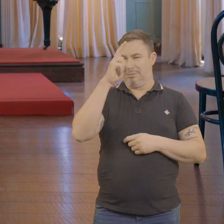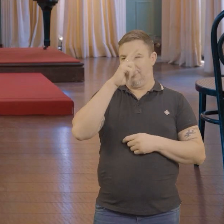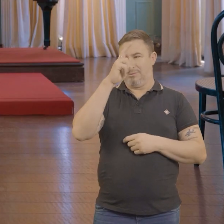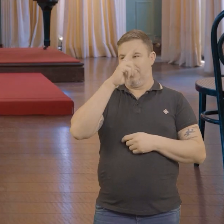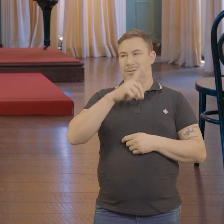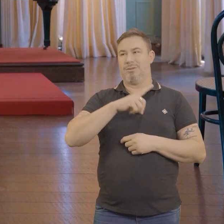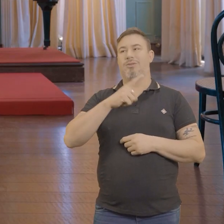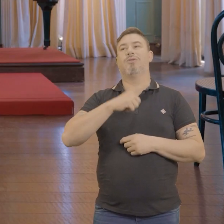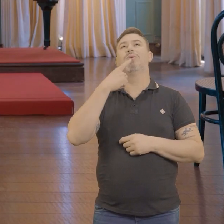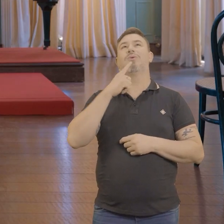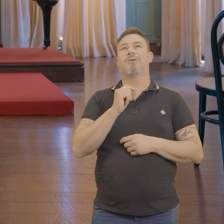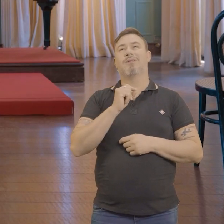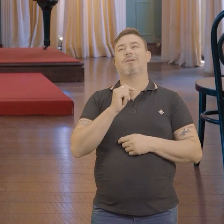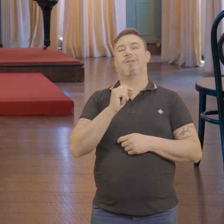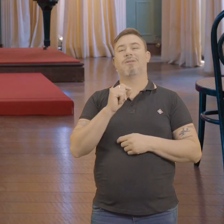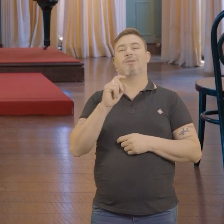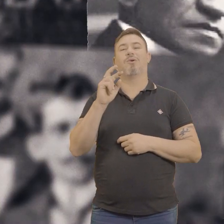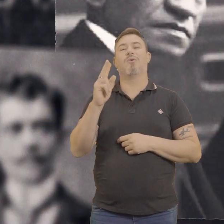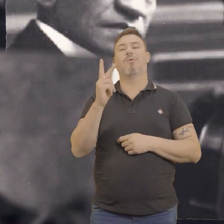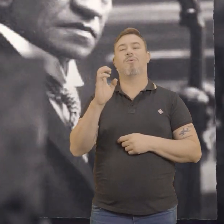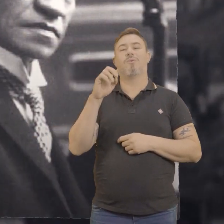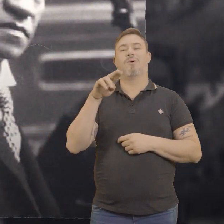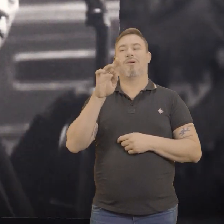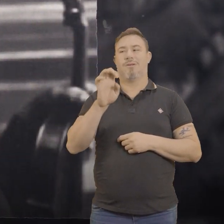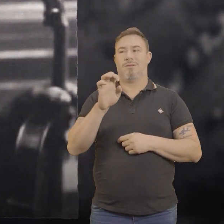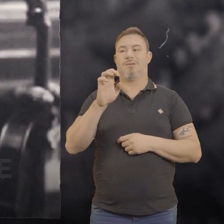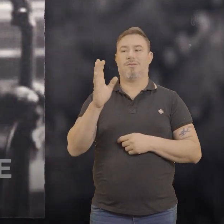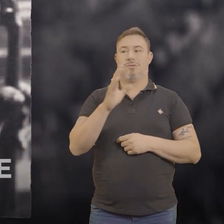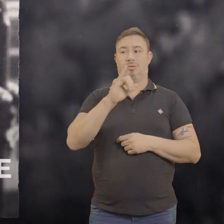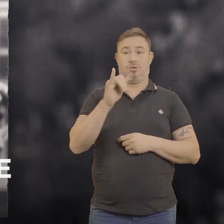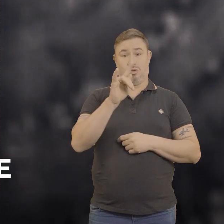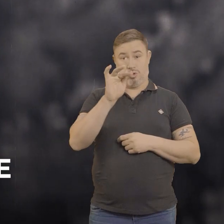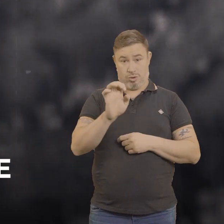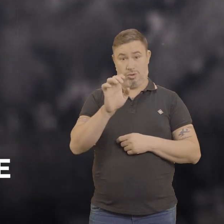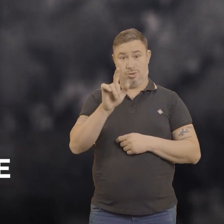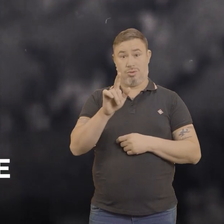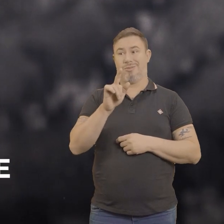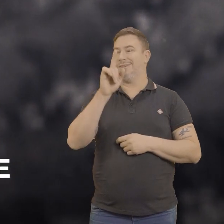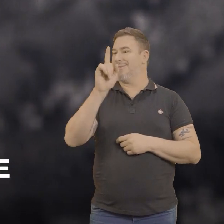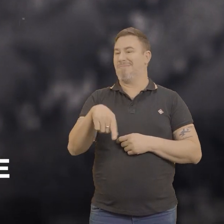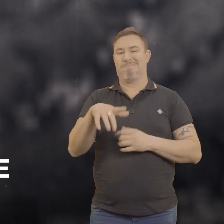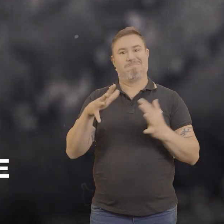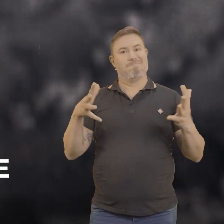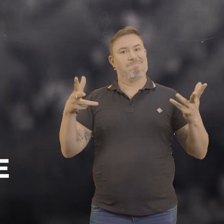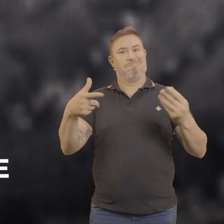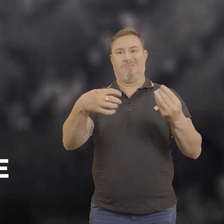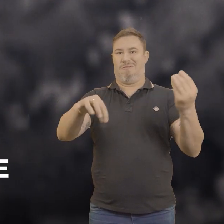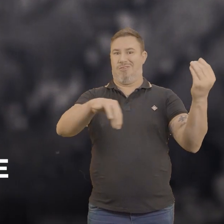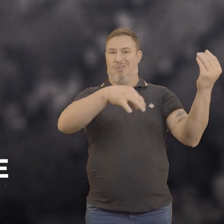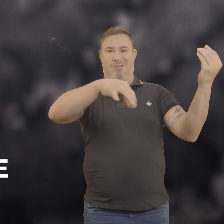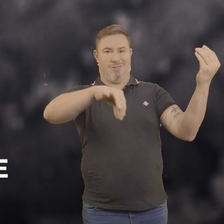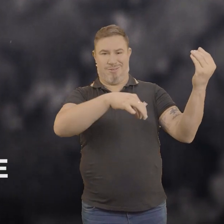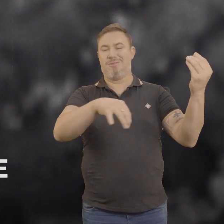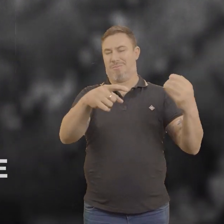estava muito atuante, né, o Henrique Jorge, que inclusive é outra figura extraordinária da história da música cearense que a gente